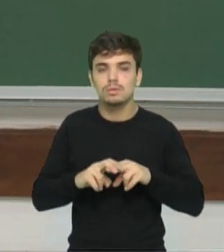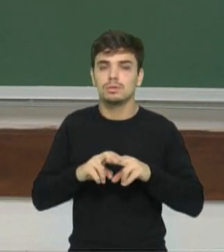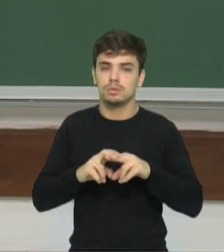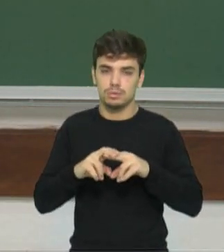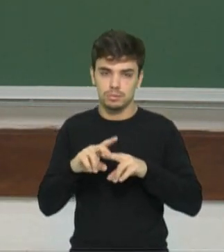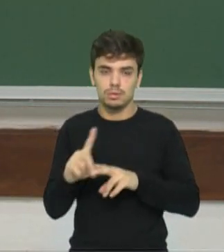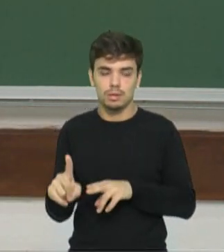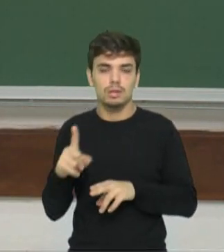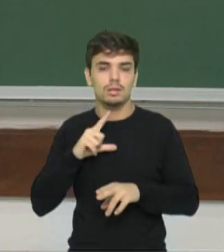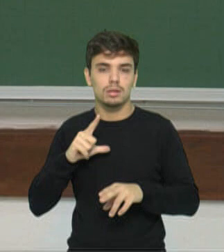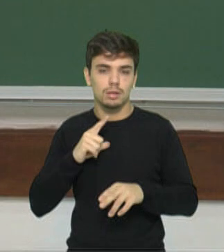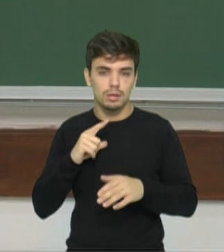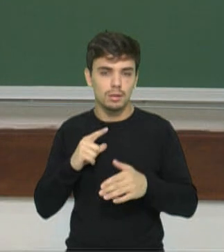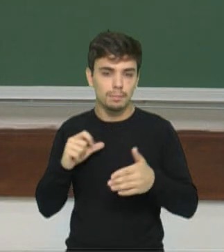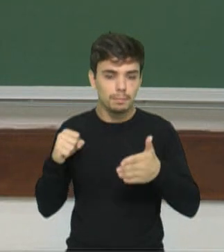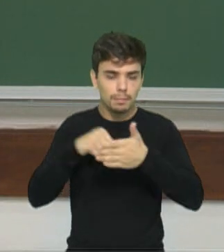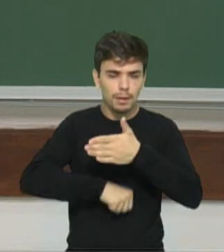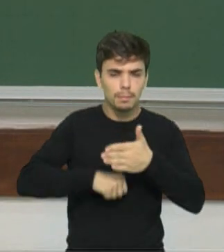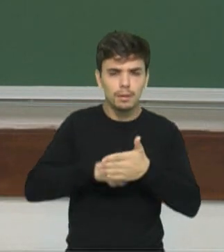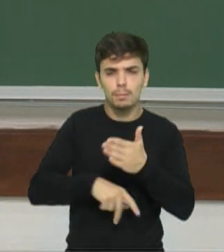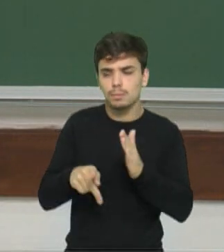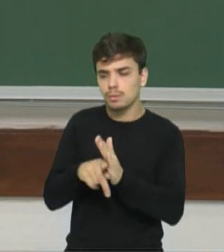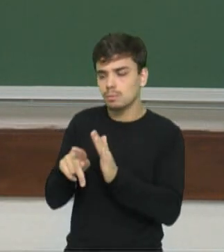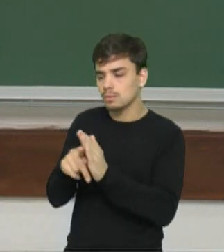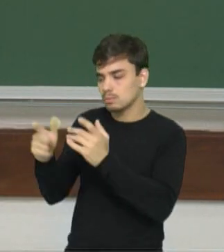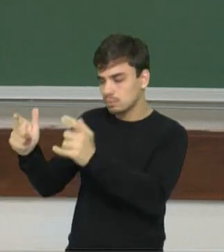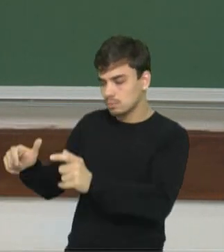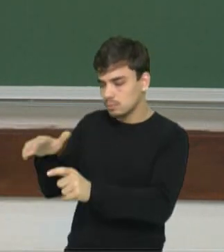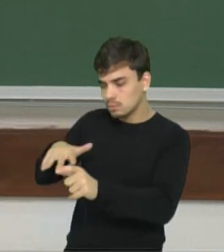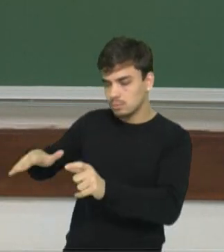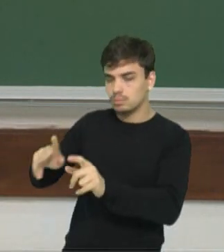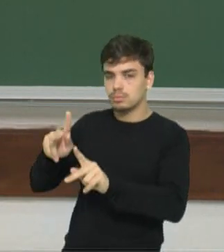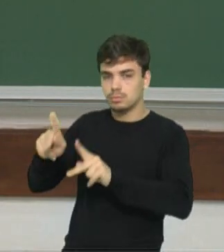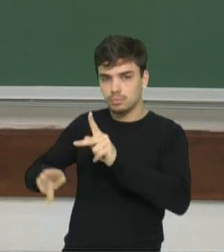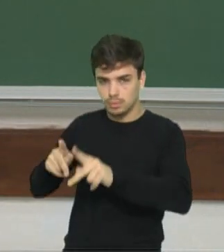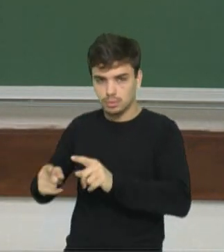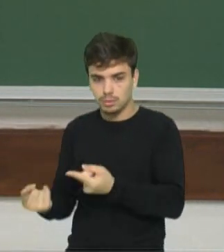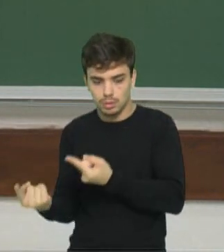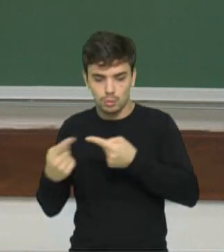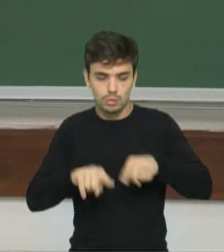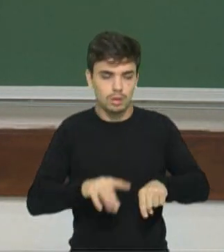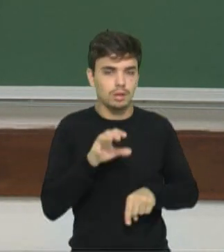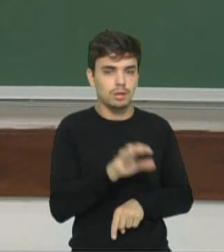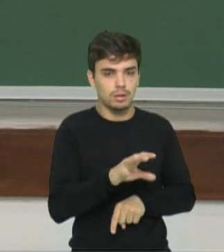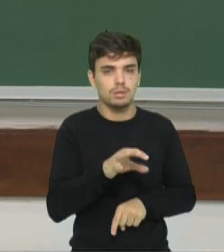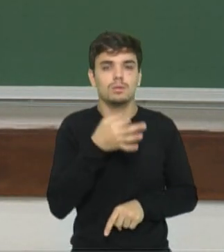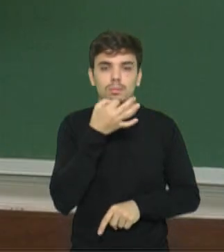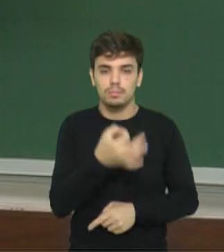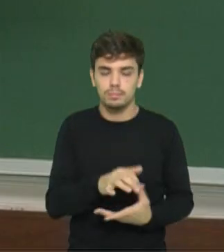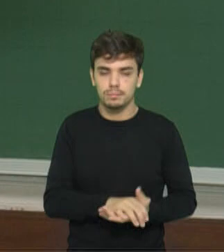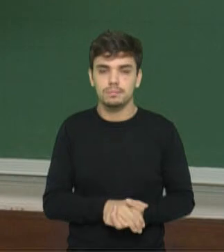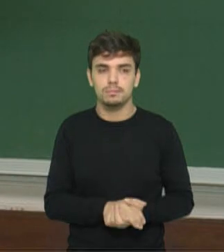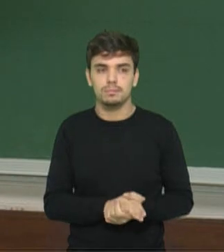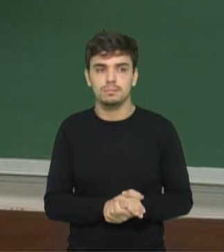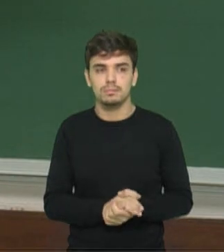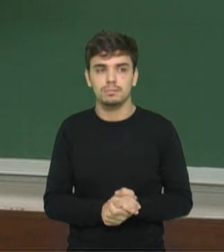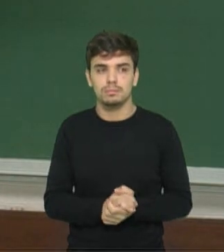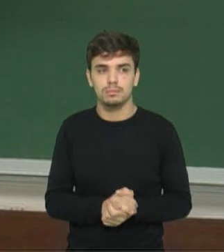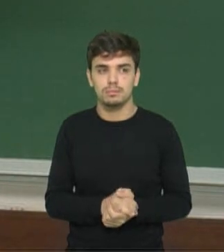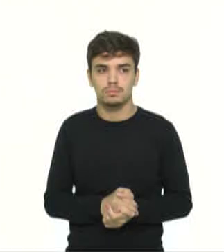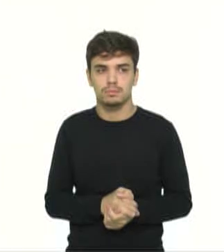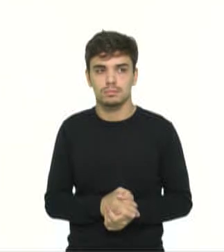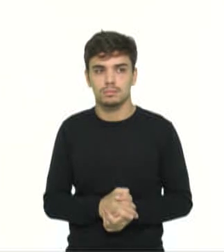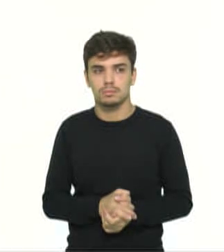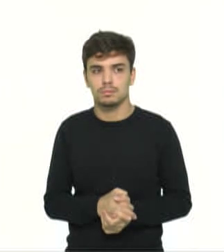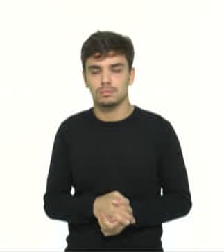ser atacado pelas elites locais contrárias a esse processo de reforma agrária, John Foster Dulles,